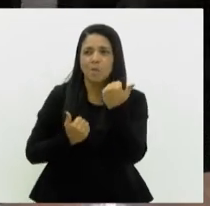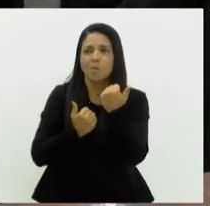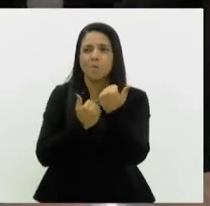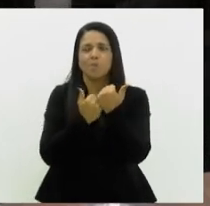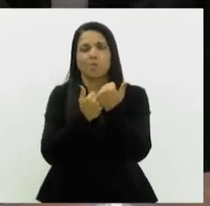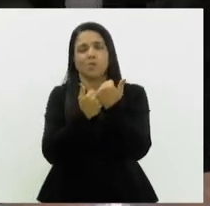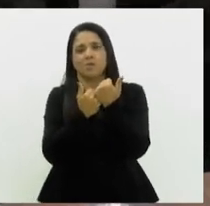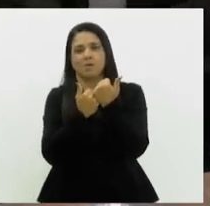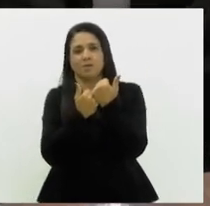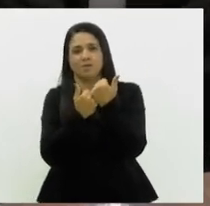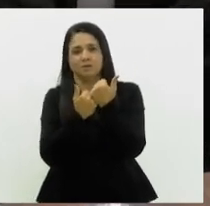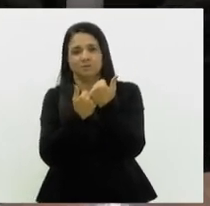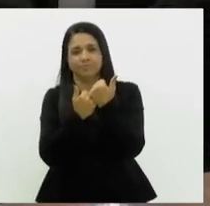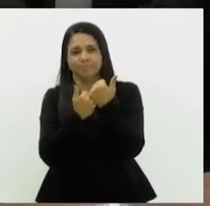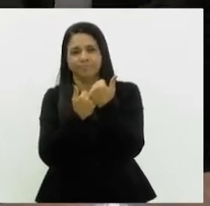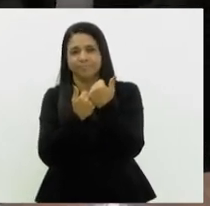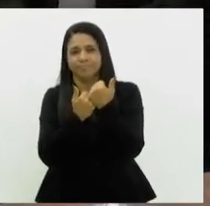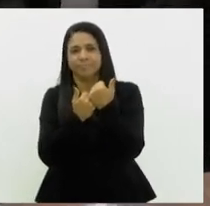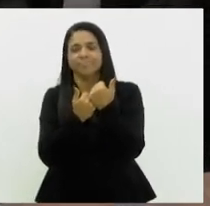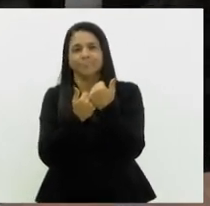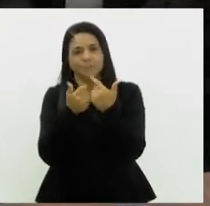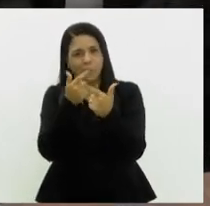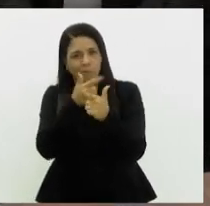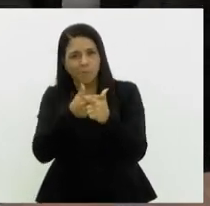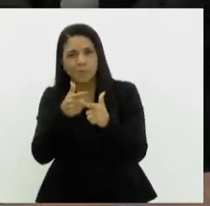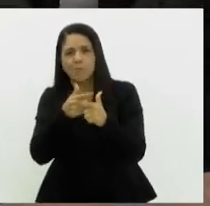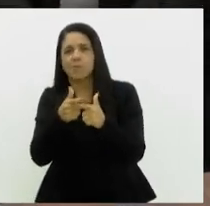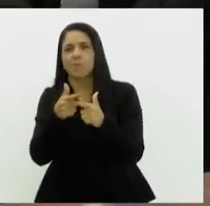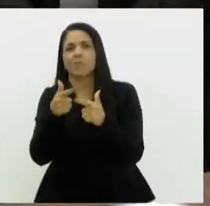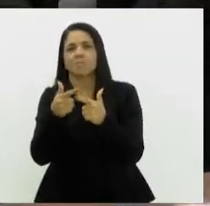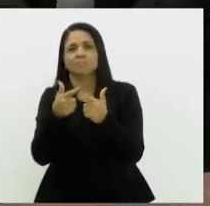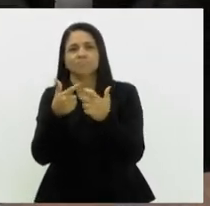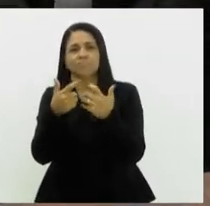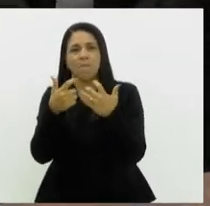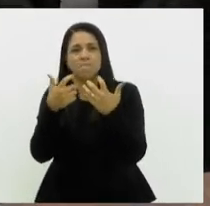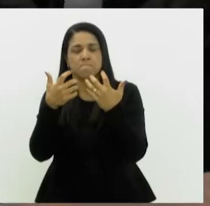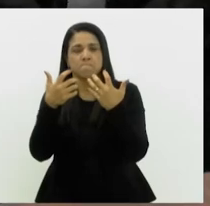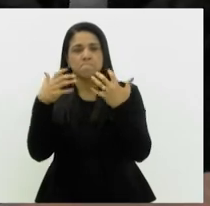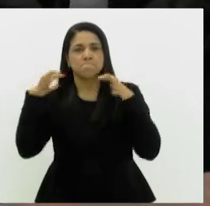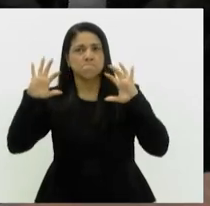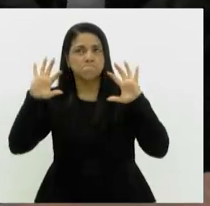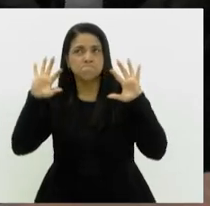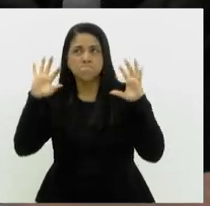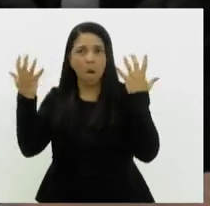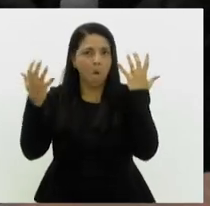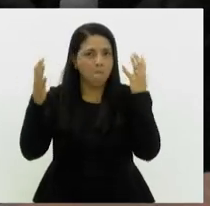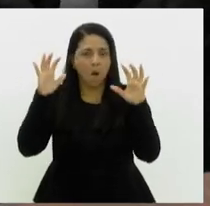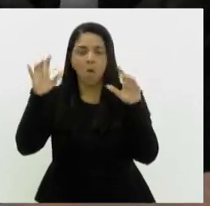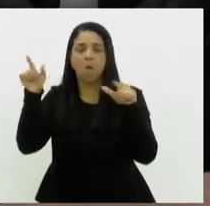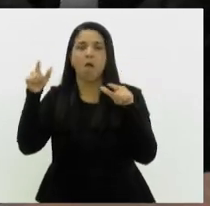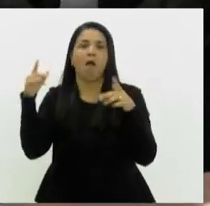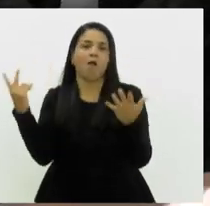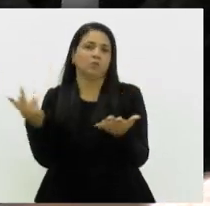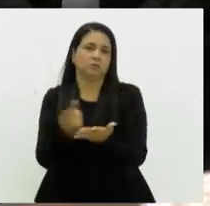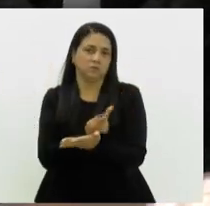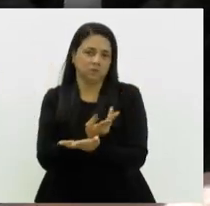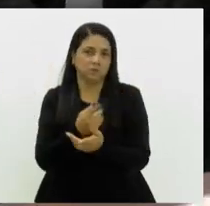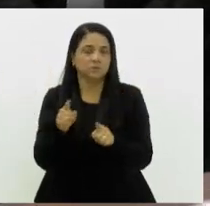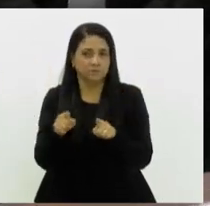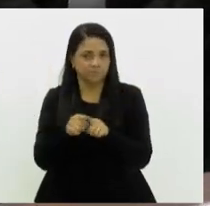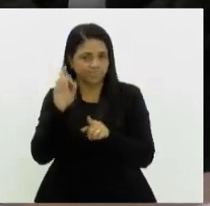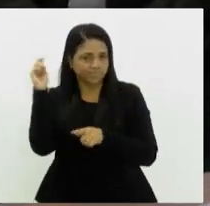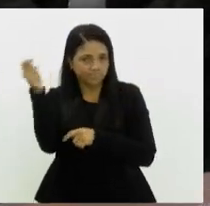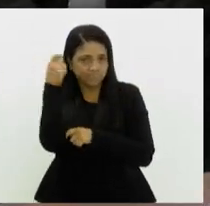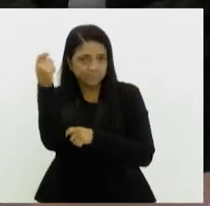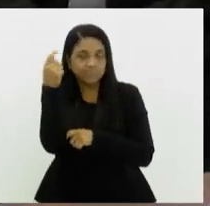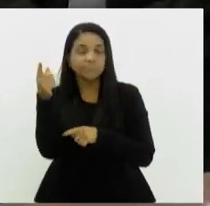aquela situação trágica, independentemente de cor partidária também. Aqui quero